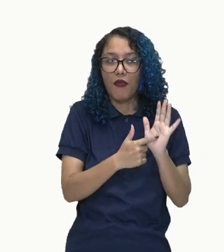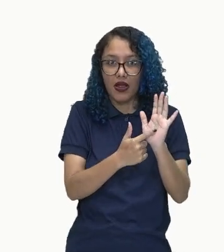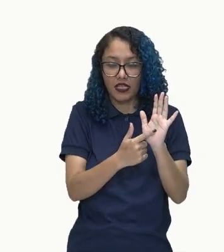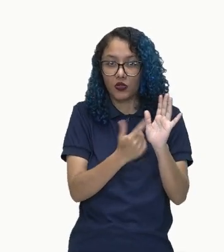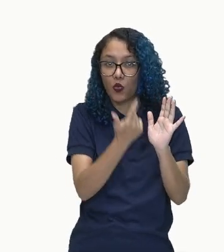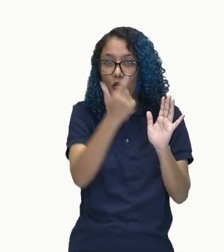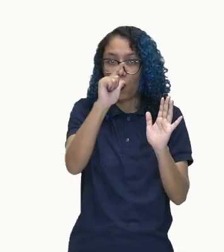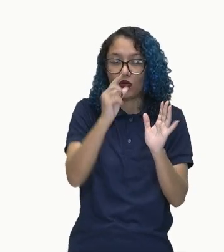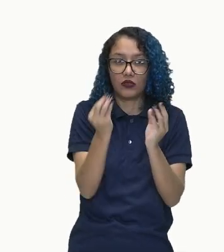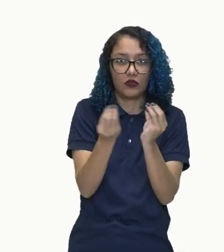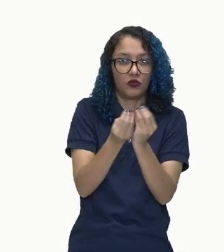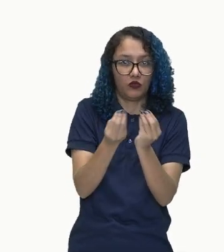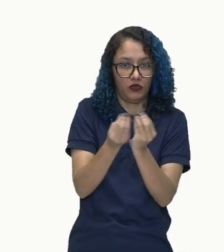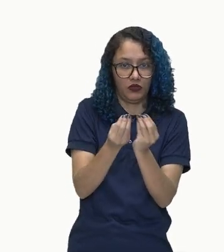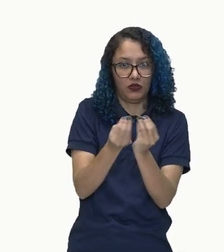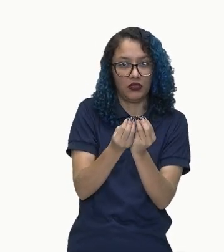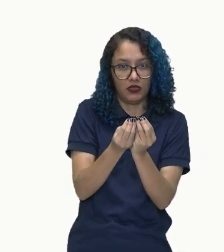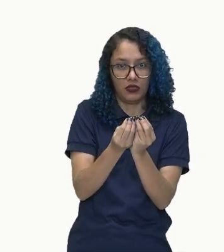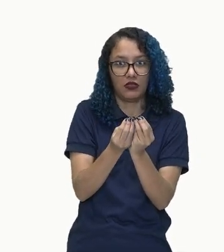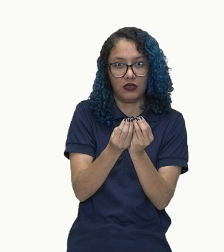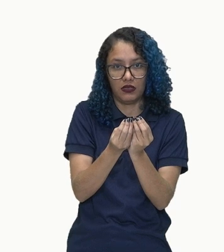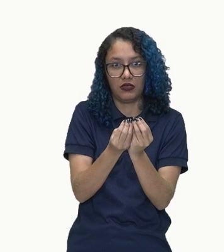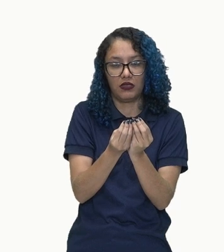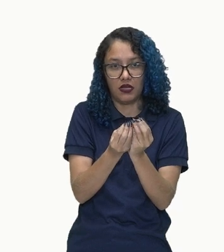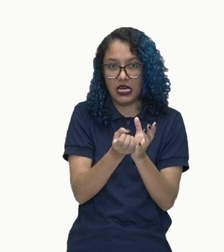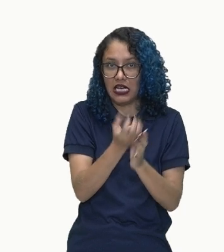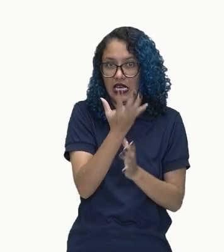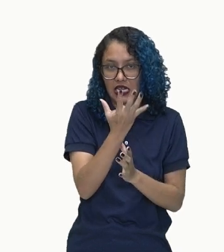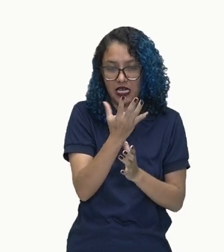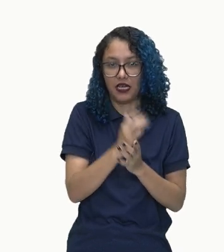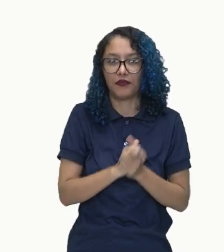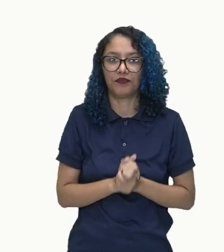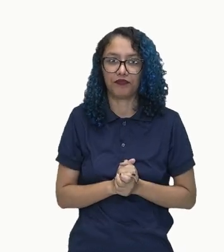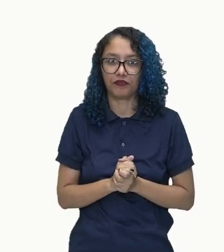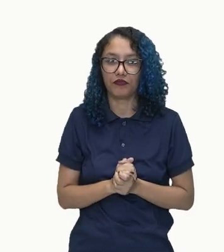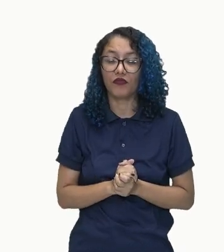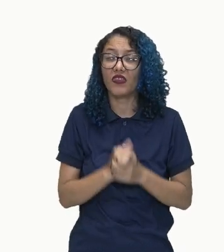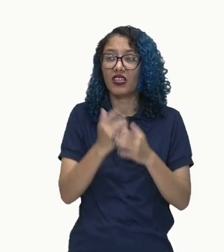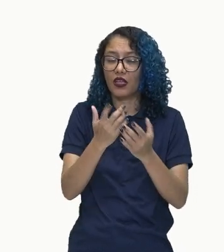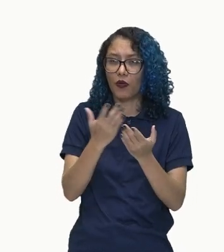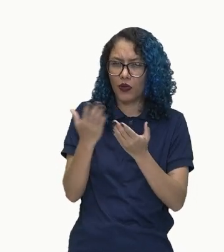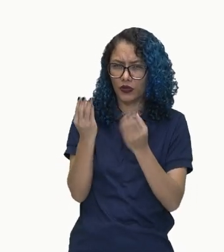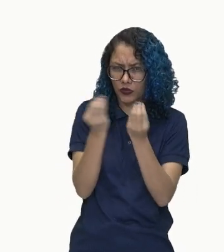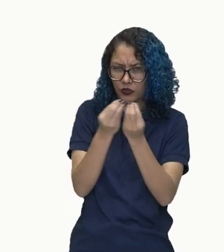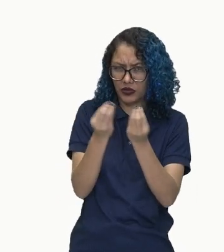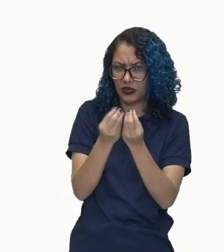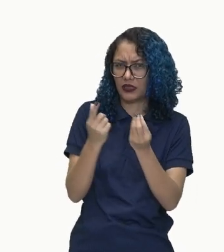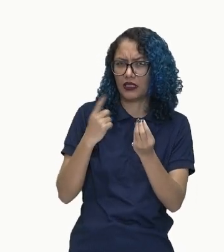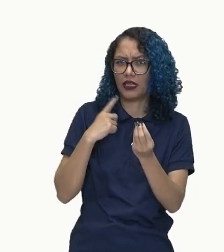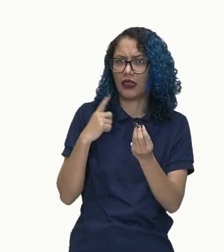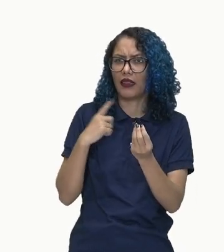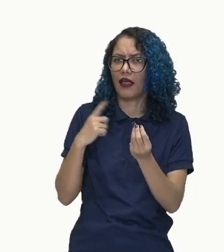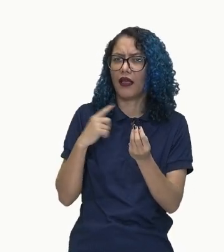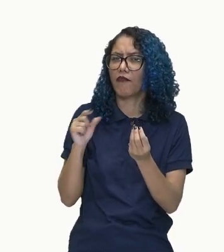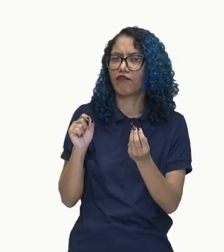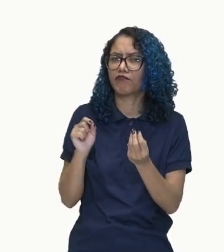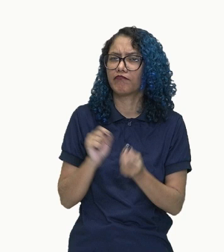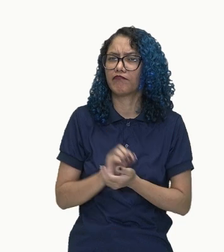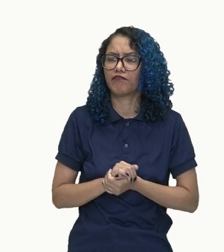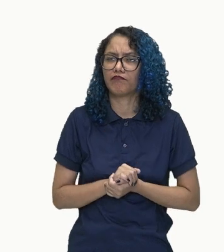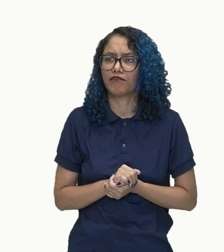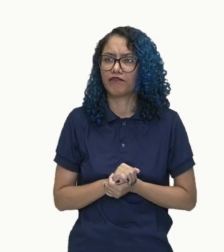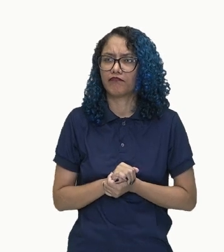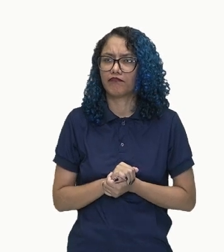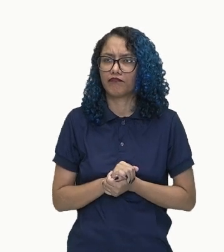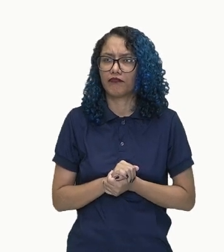Muitas dessas substâncias que estão presentes na composição, elas vão quebrar as